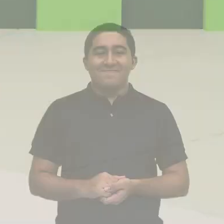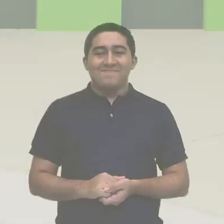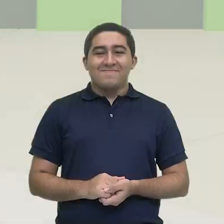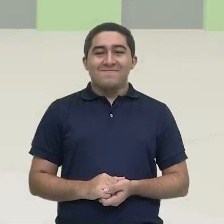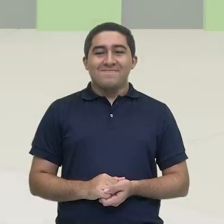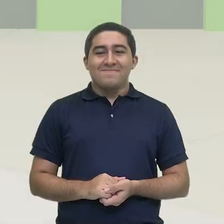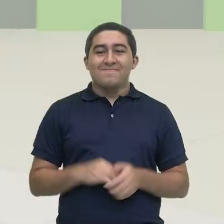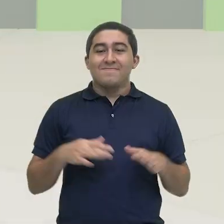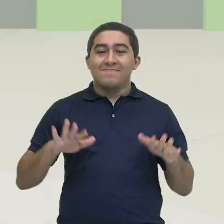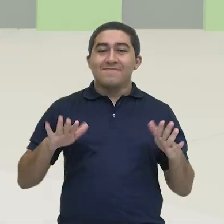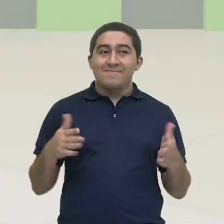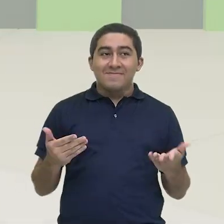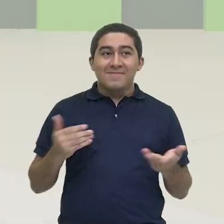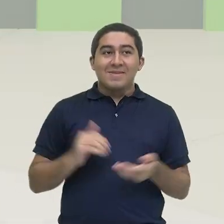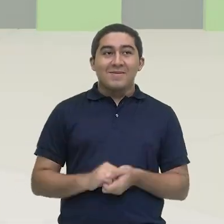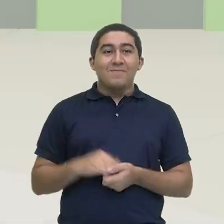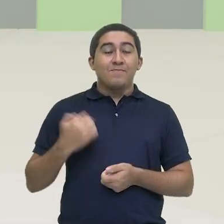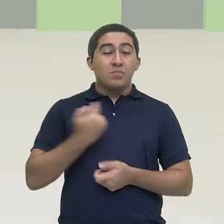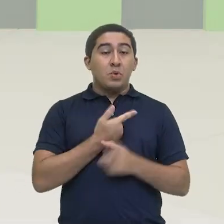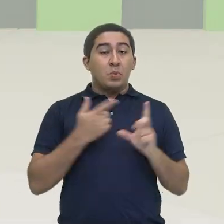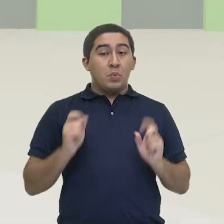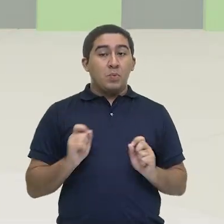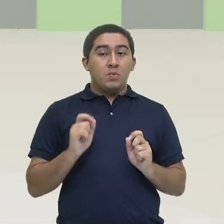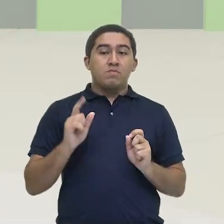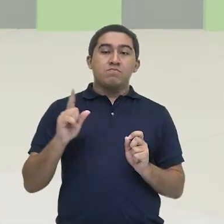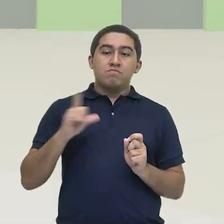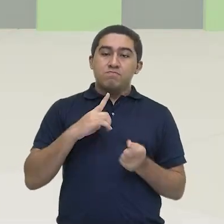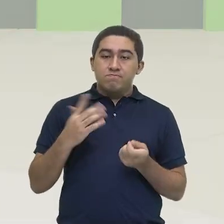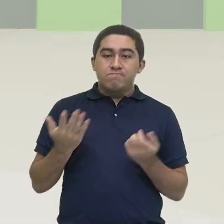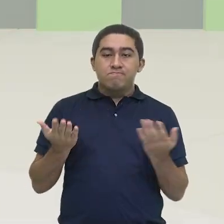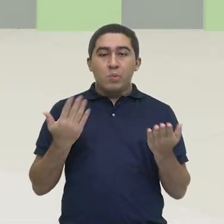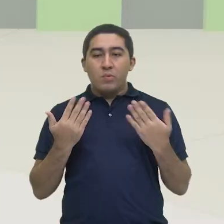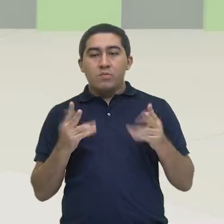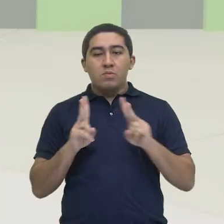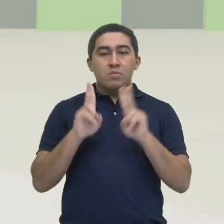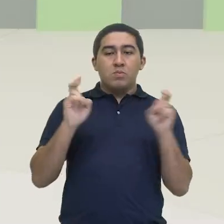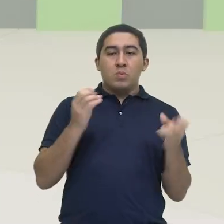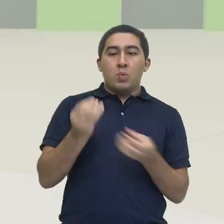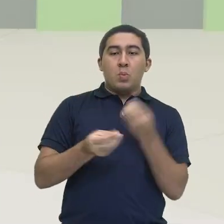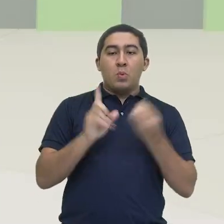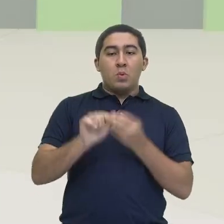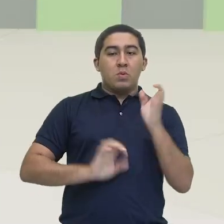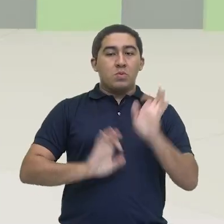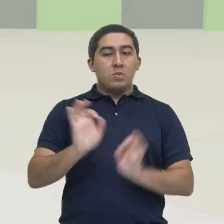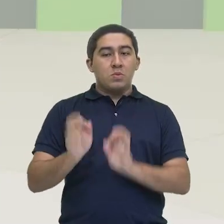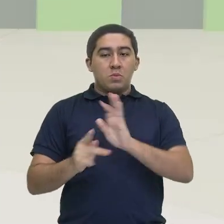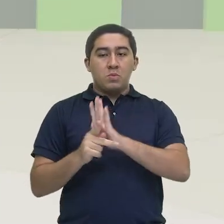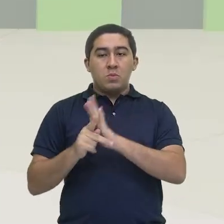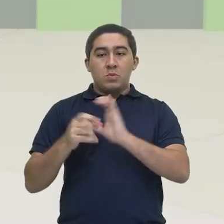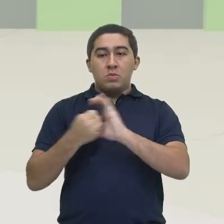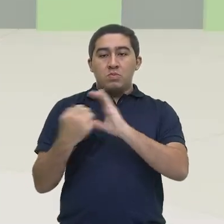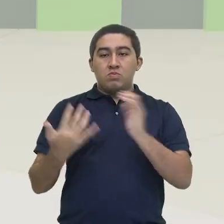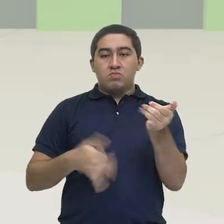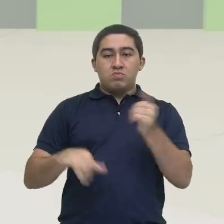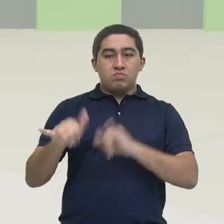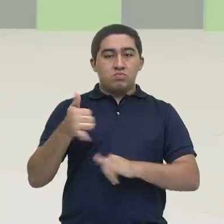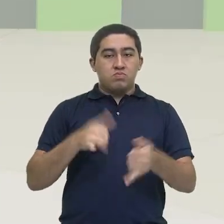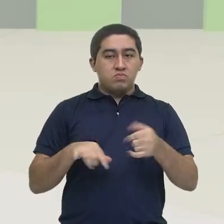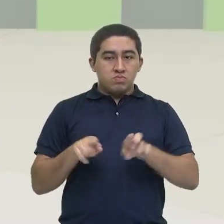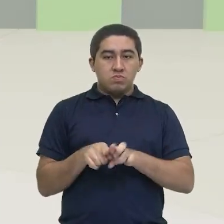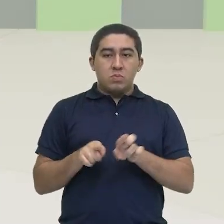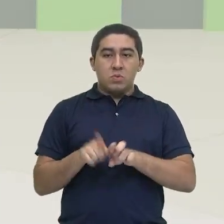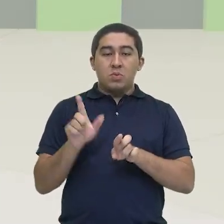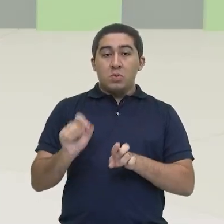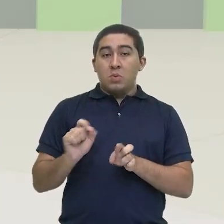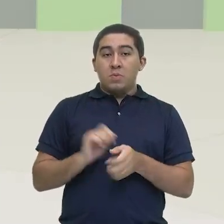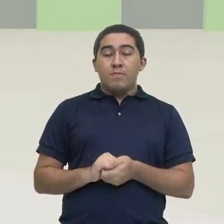Bom, como nós vamos falar sobre distribuição aqui dos elementos químicos, né, distribuição dos